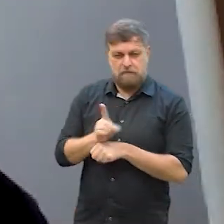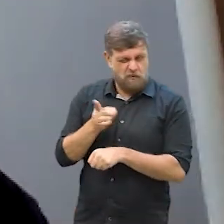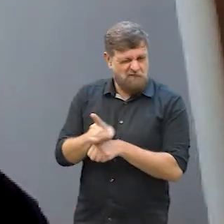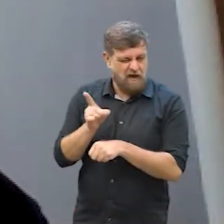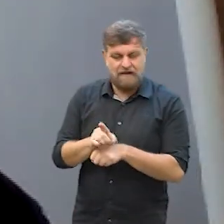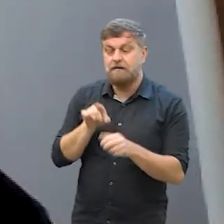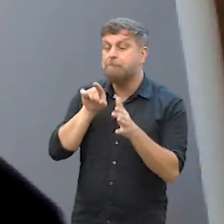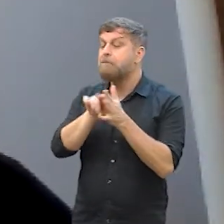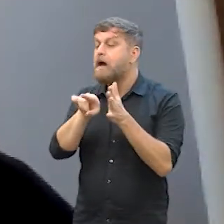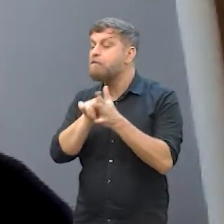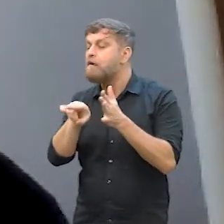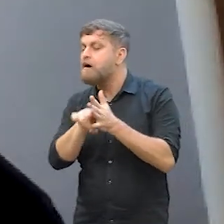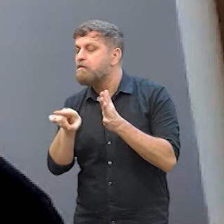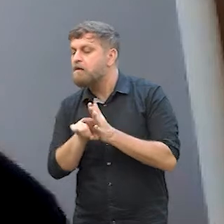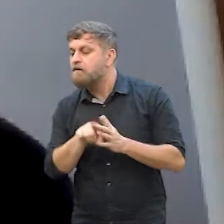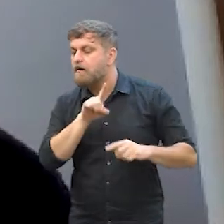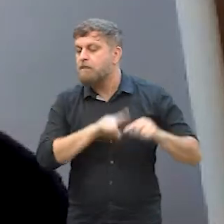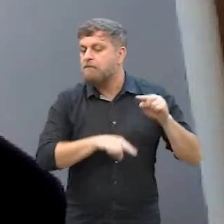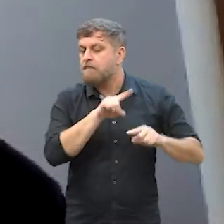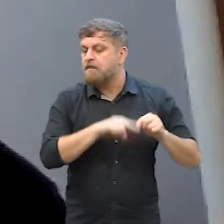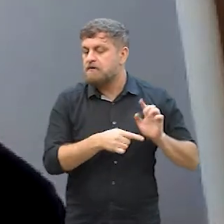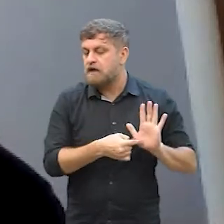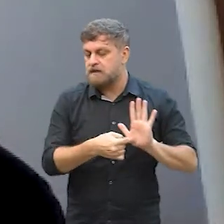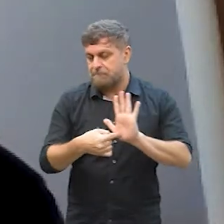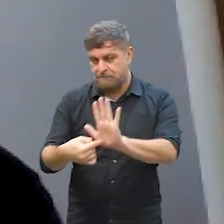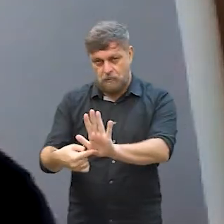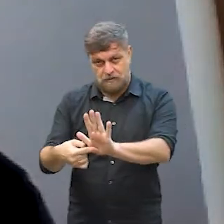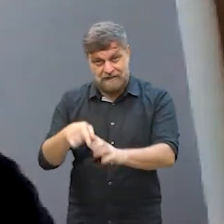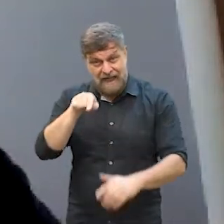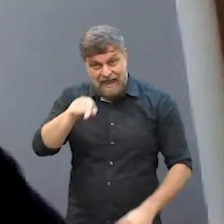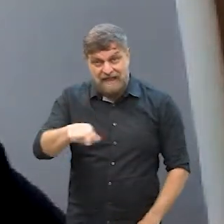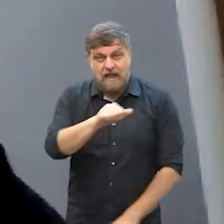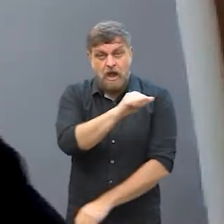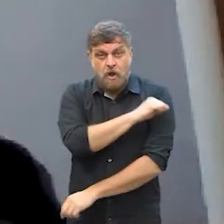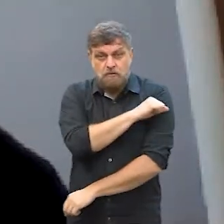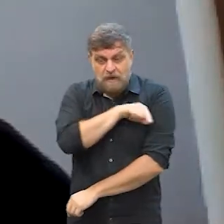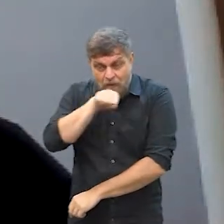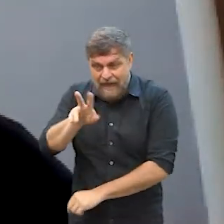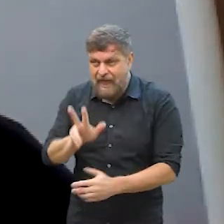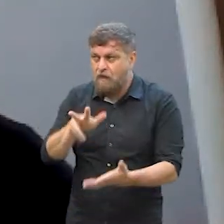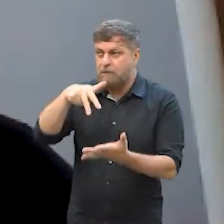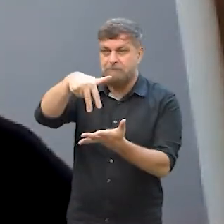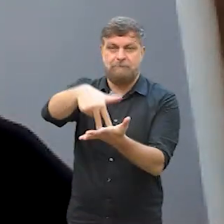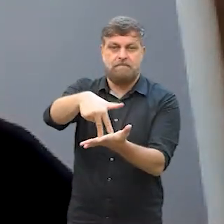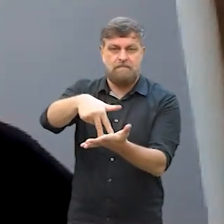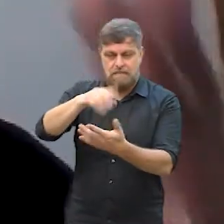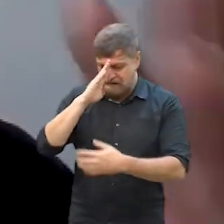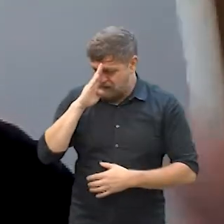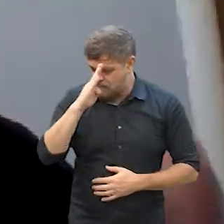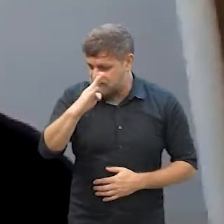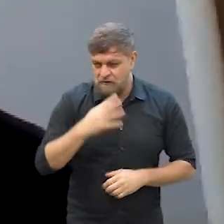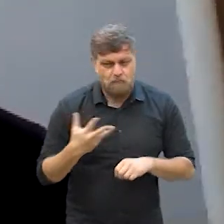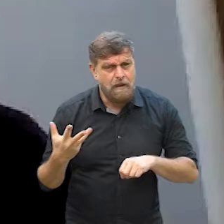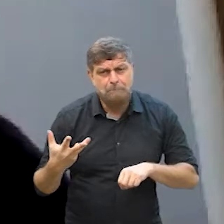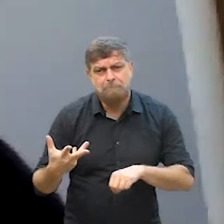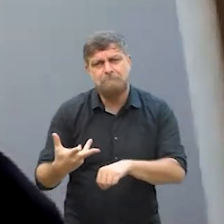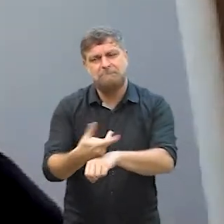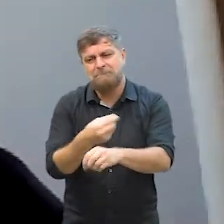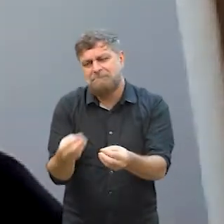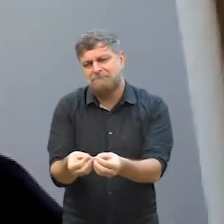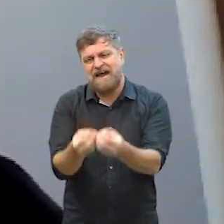provocações certas, ele dá os recursos, os tutoriais, e os alunos assumem o protagonismo, cara. É maravilhoso ver